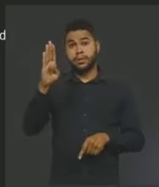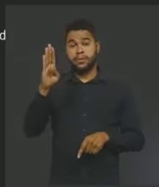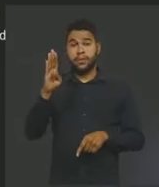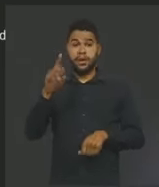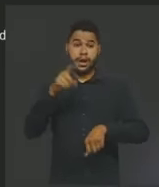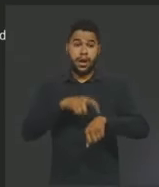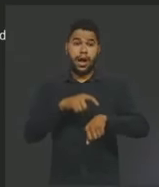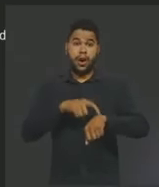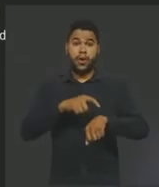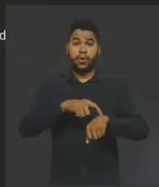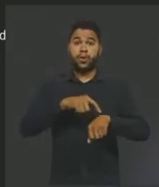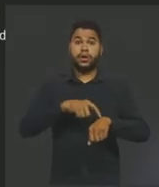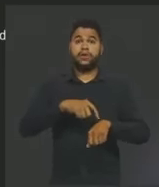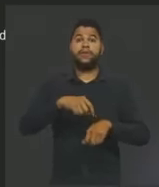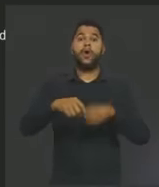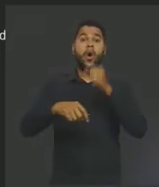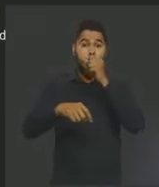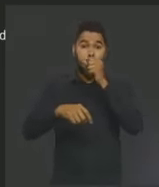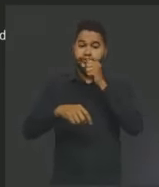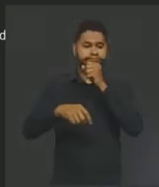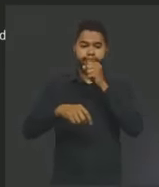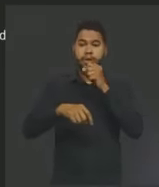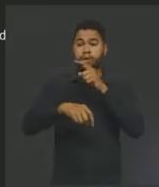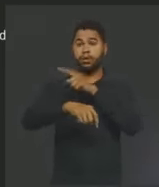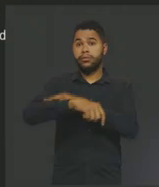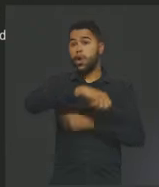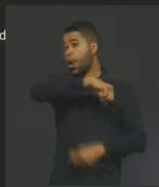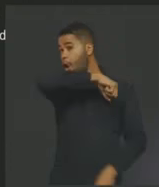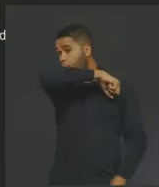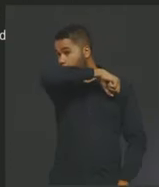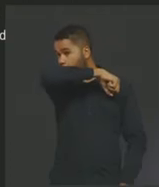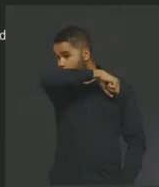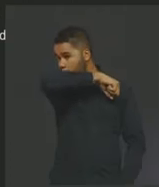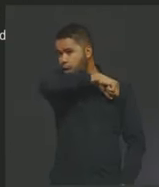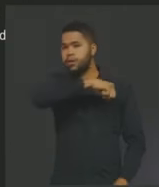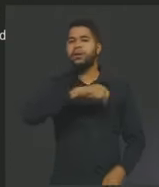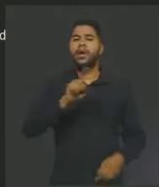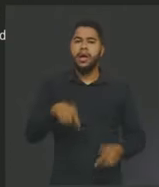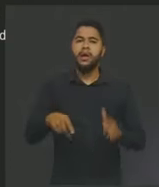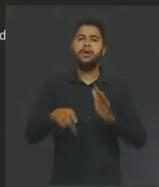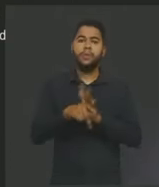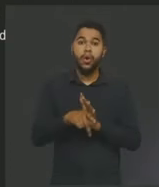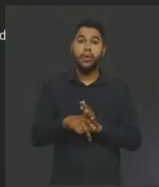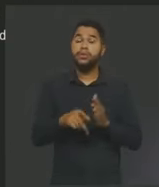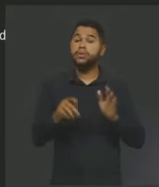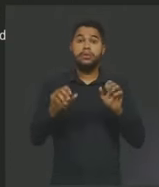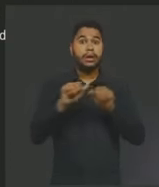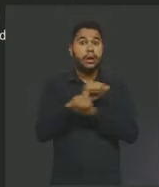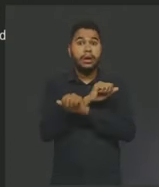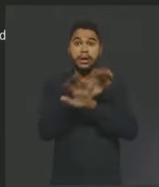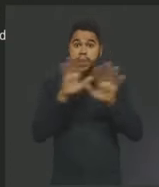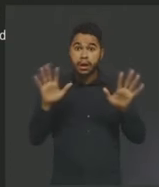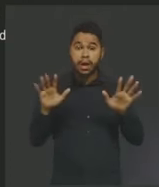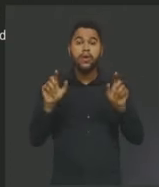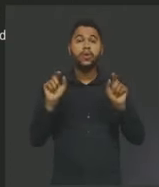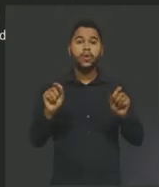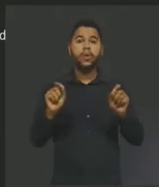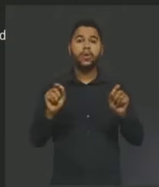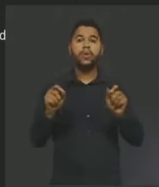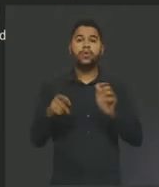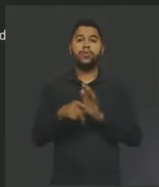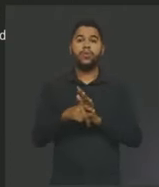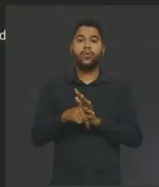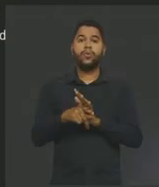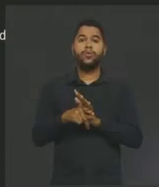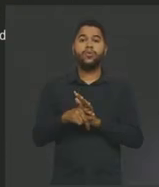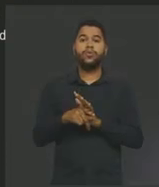estiver tossindo. E esses são alguns caminhos para a prevenção desse vírus. Então tá bem claro aqui, ó, there is still